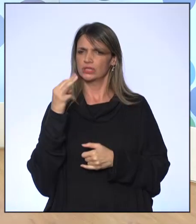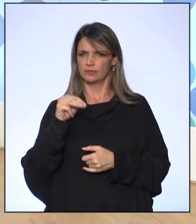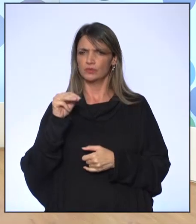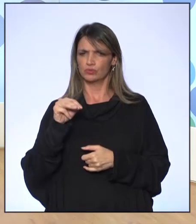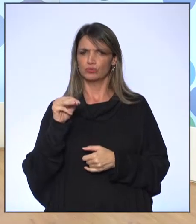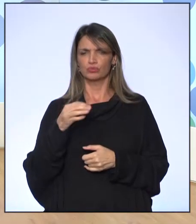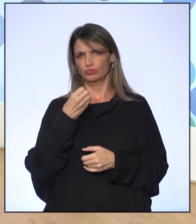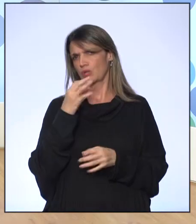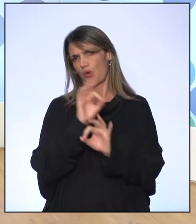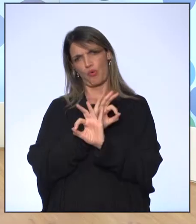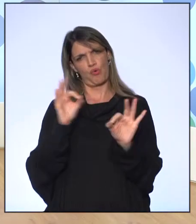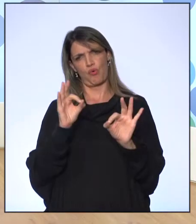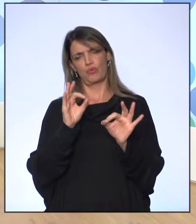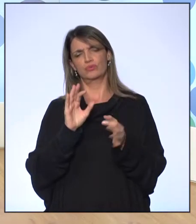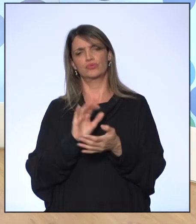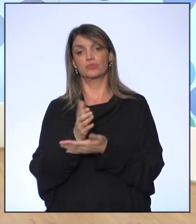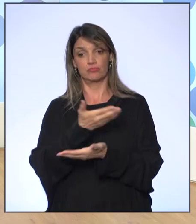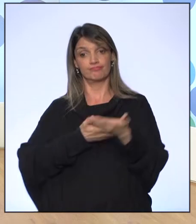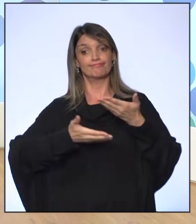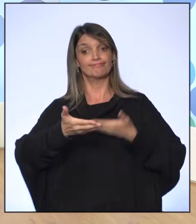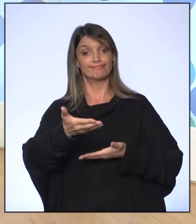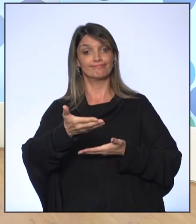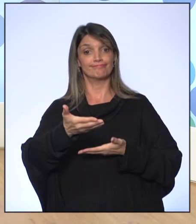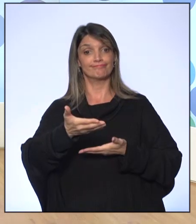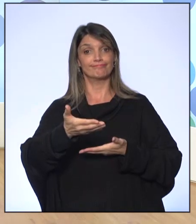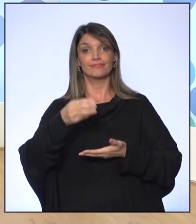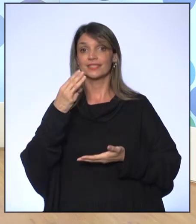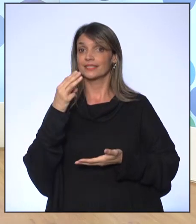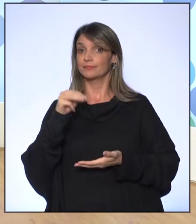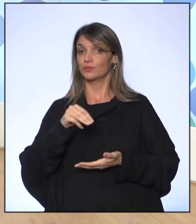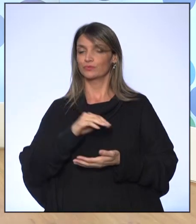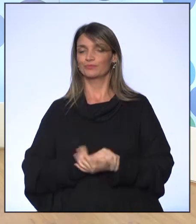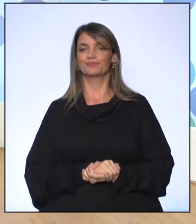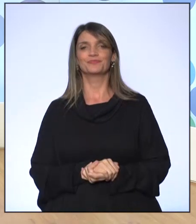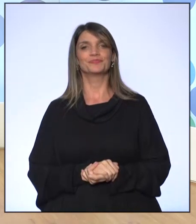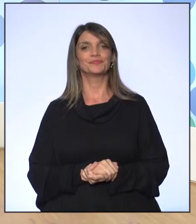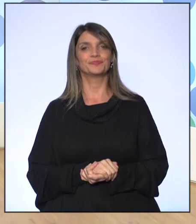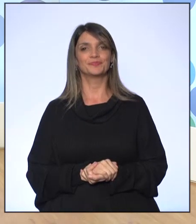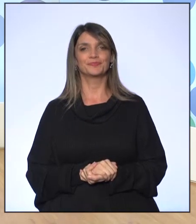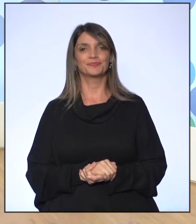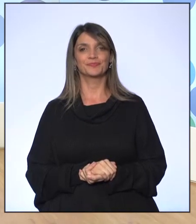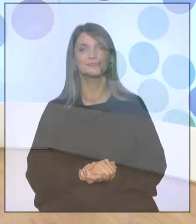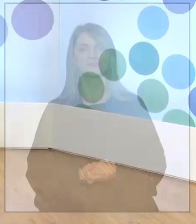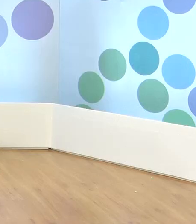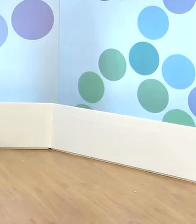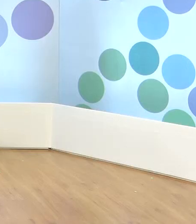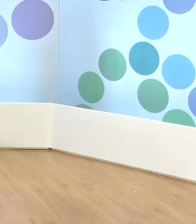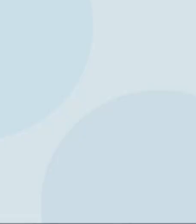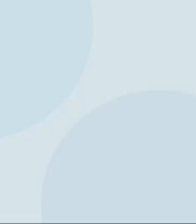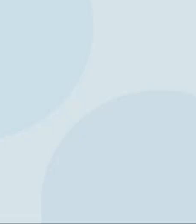bom, dá pra eles interagir bastante com a gente aí. Então, 3 minutos.